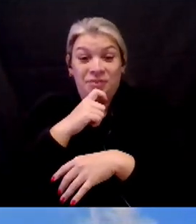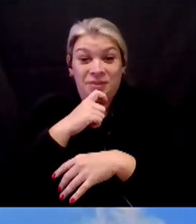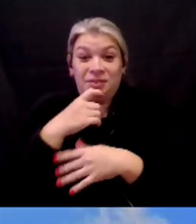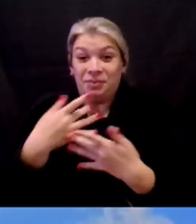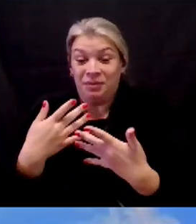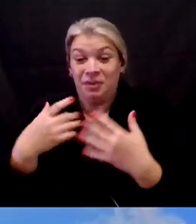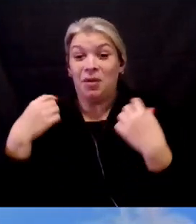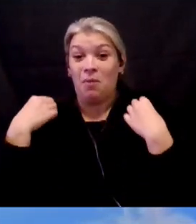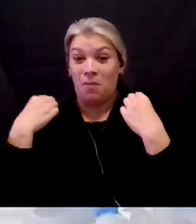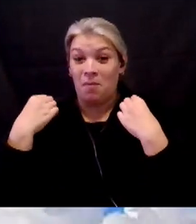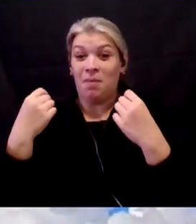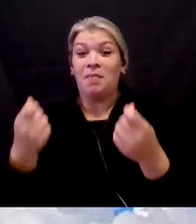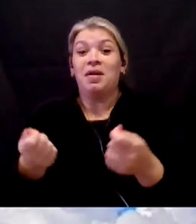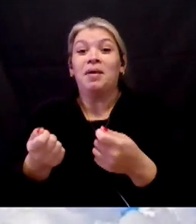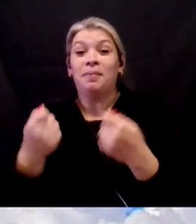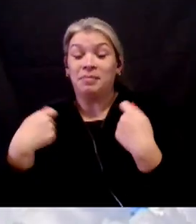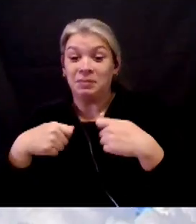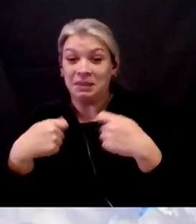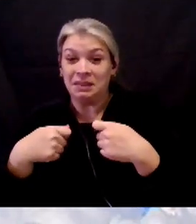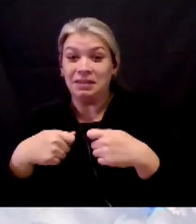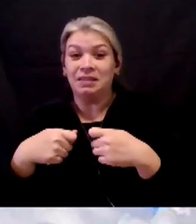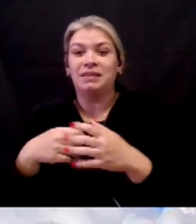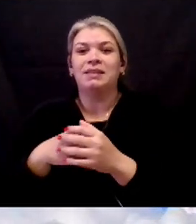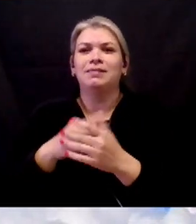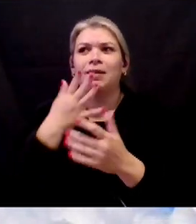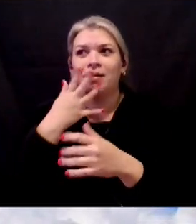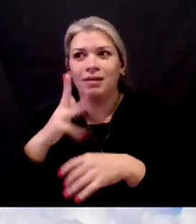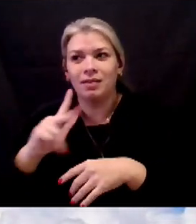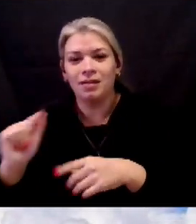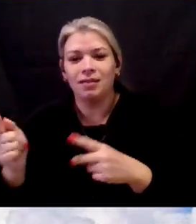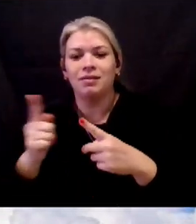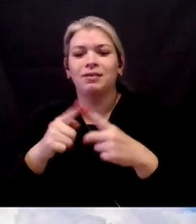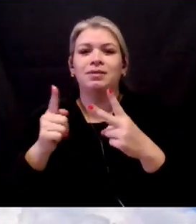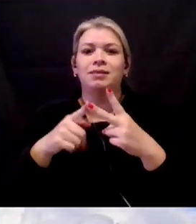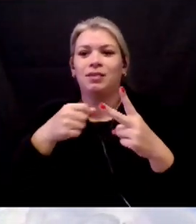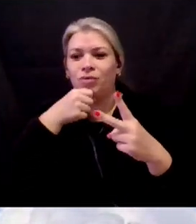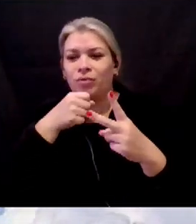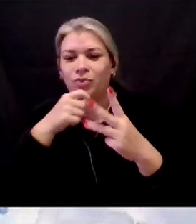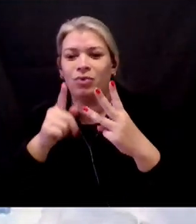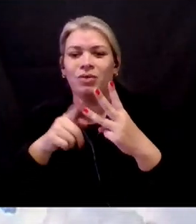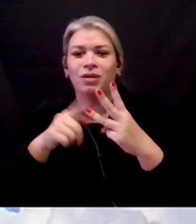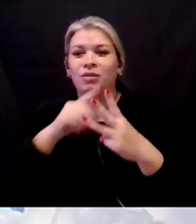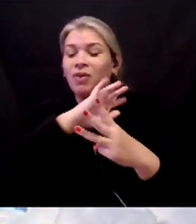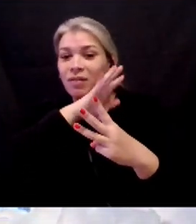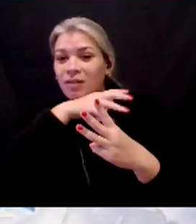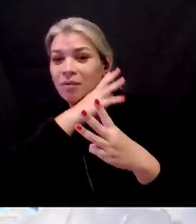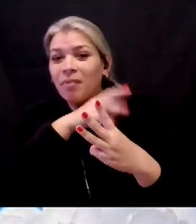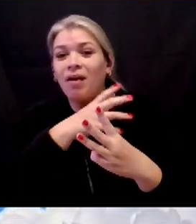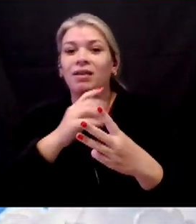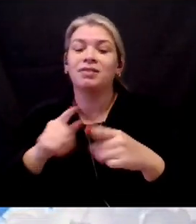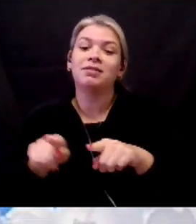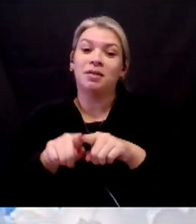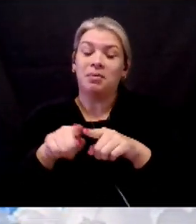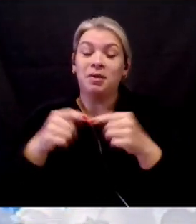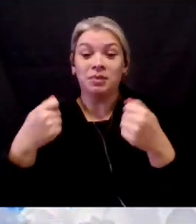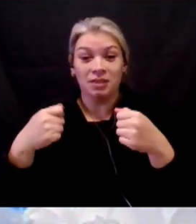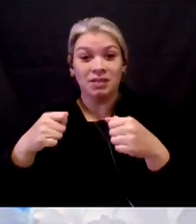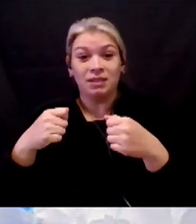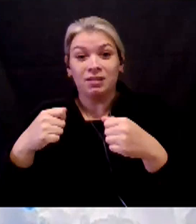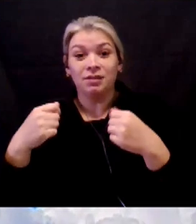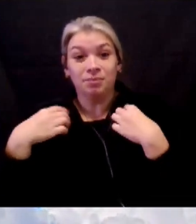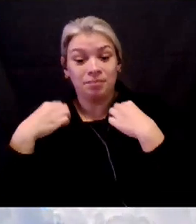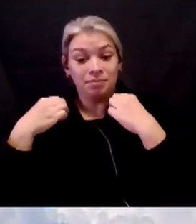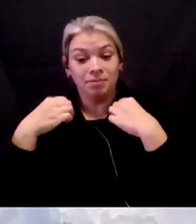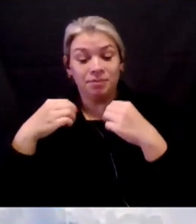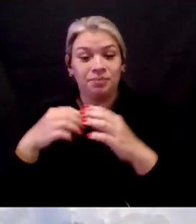principalmente as nossas crianças, os nossos idosos, os nossos petzinhos, né? Precisam estar sempre muito bem agasalhados e acolhidos